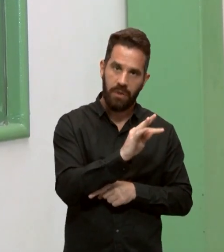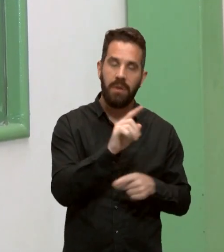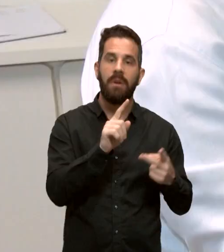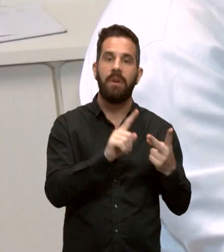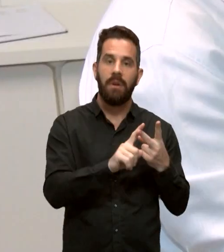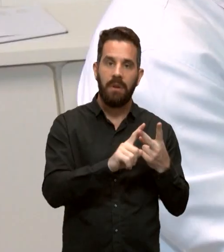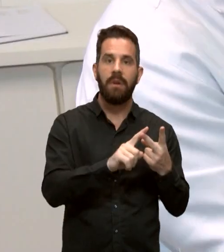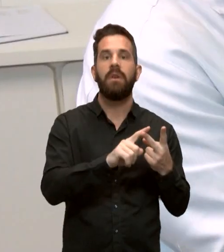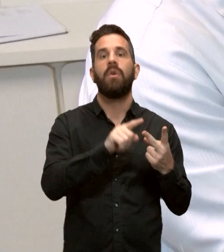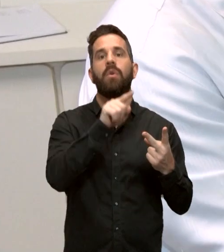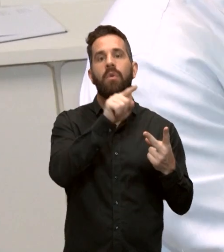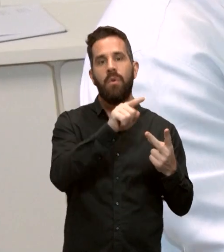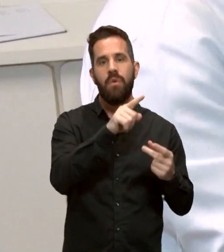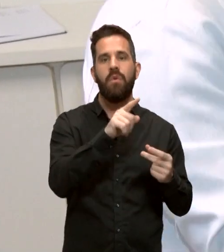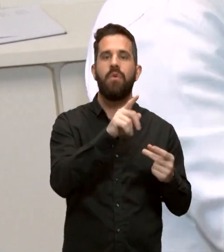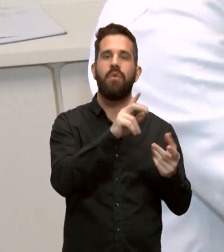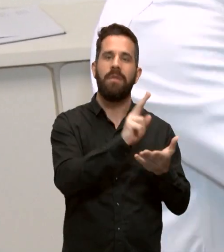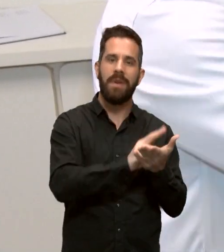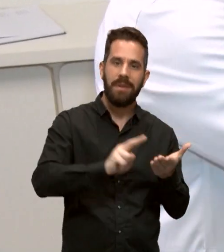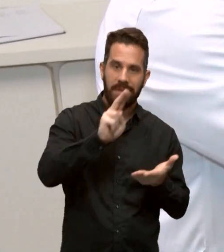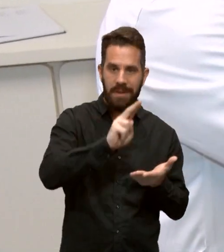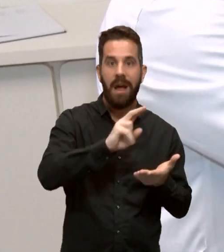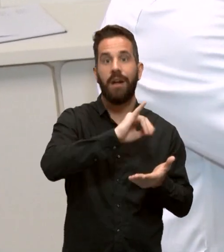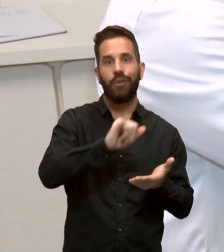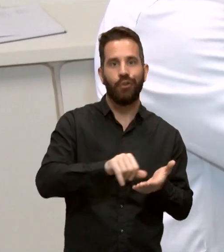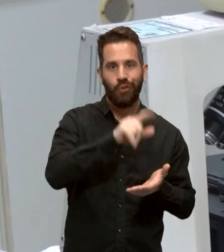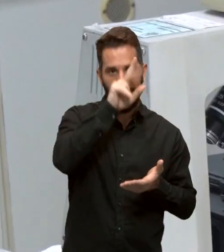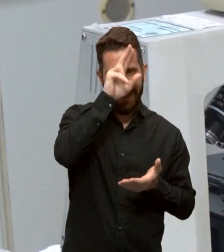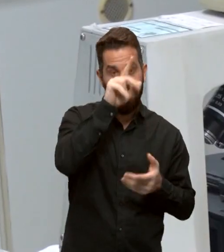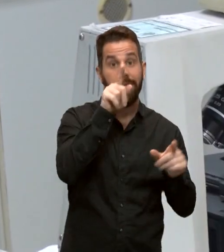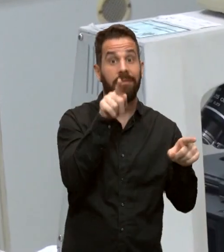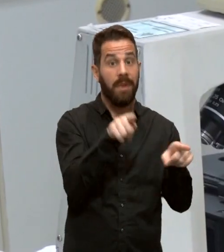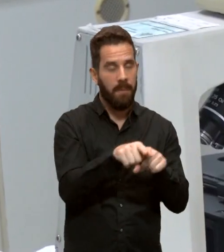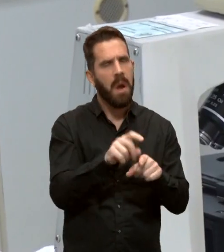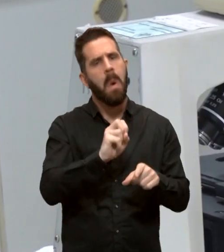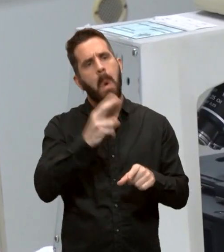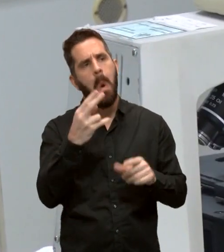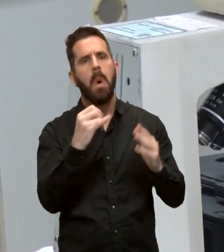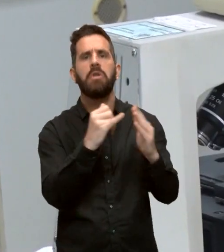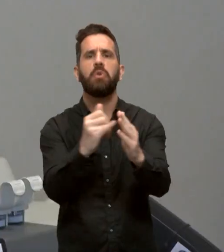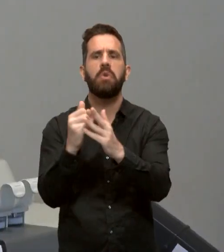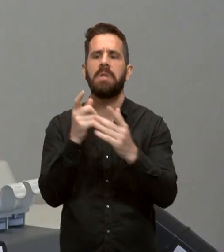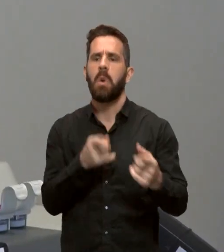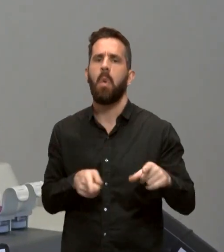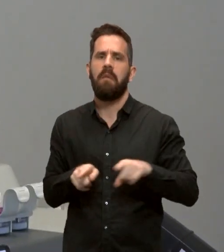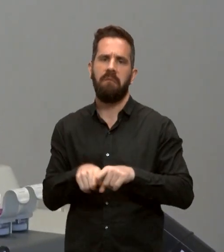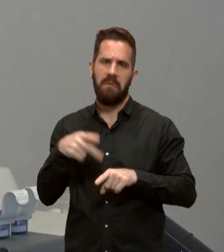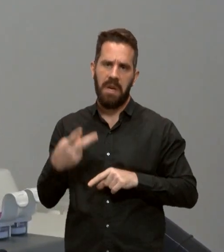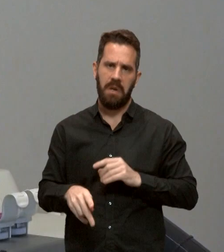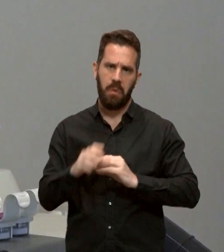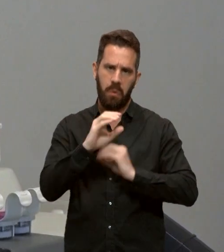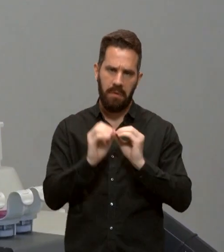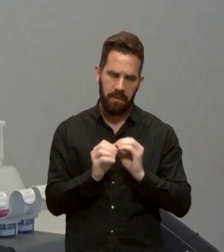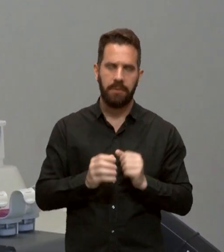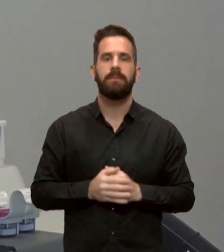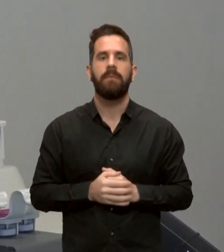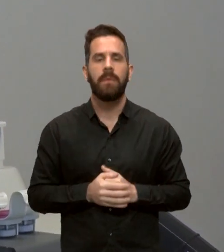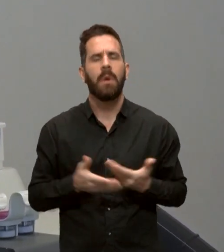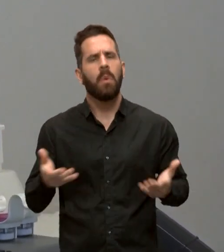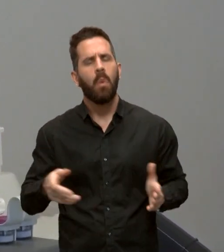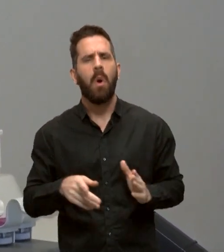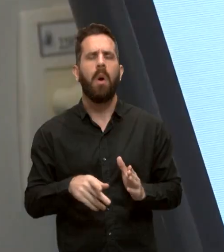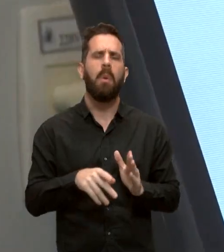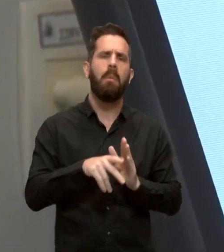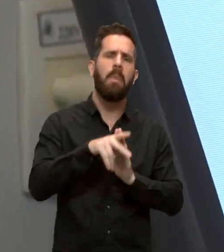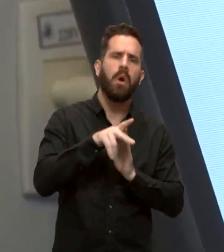instituições que tenham convênio com a UFG. E as pesquisas, os projetos de pesquisas, quais que você pode destacar que o laboratório